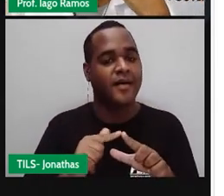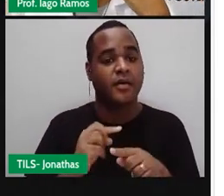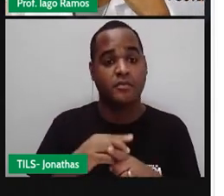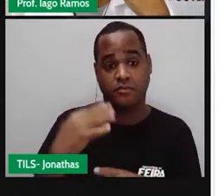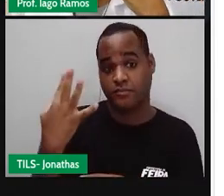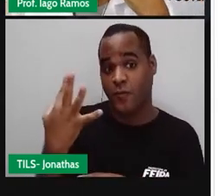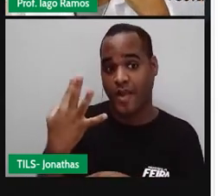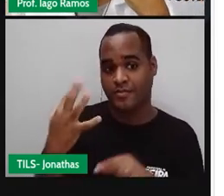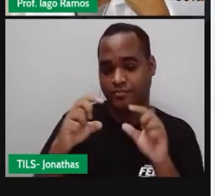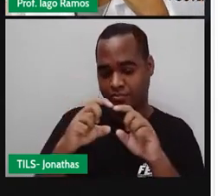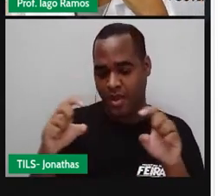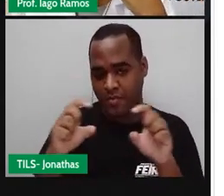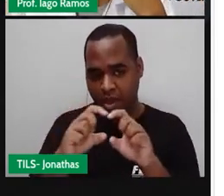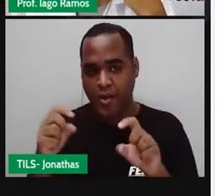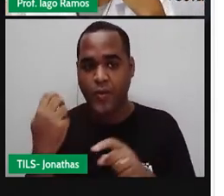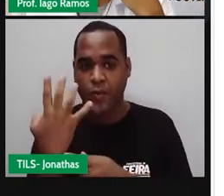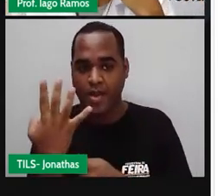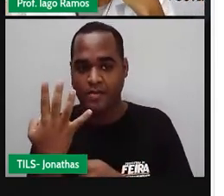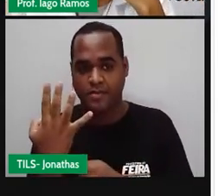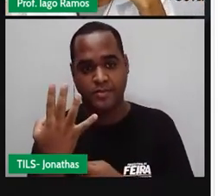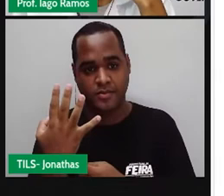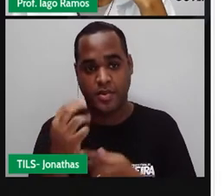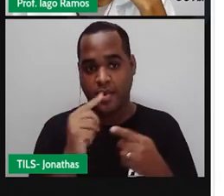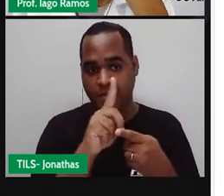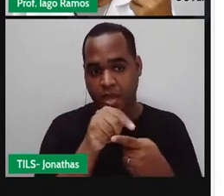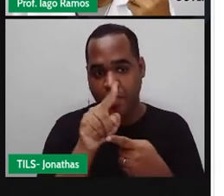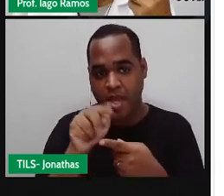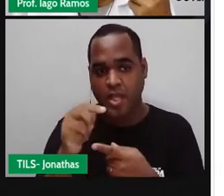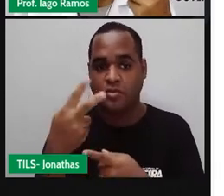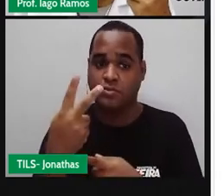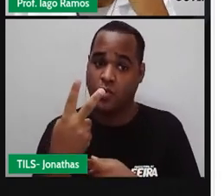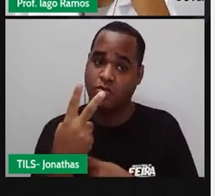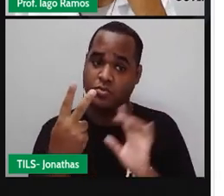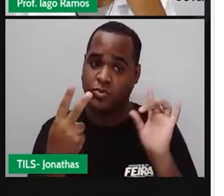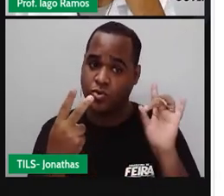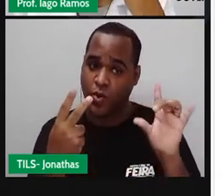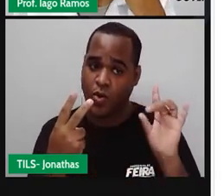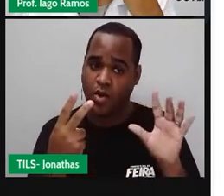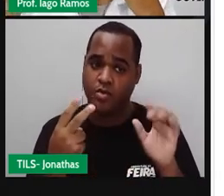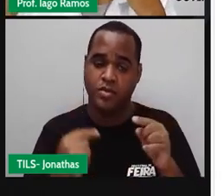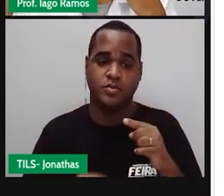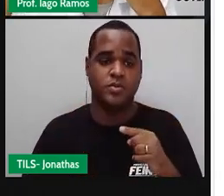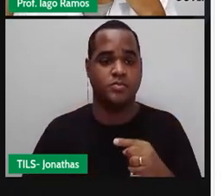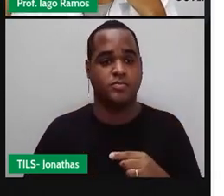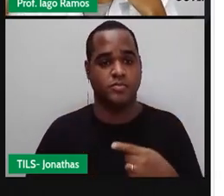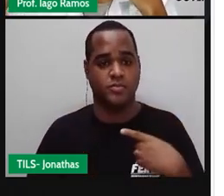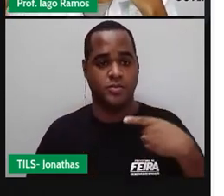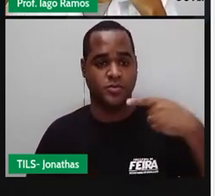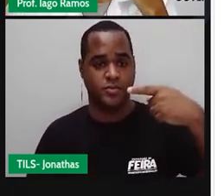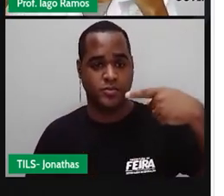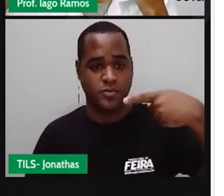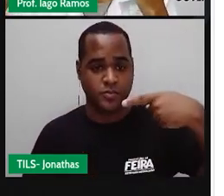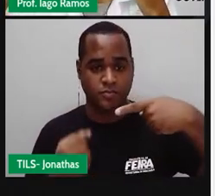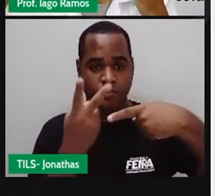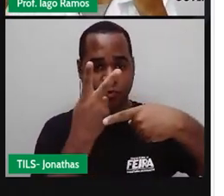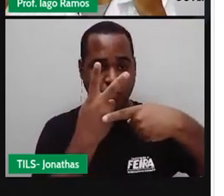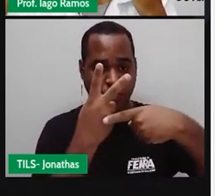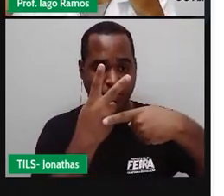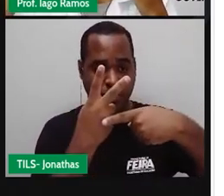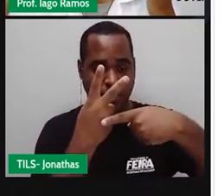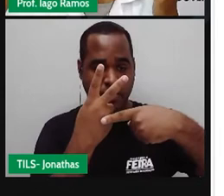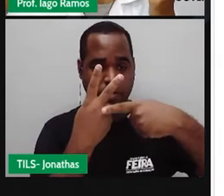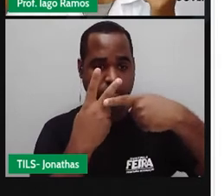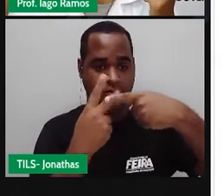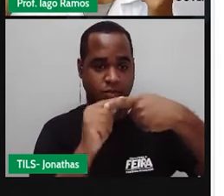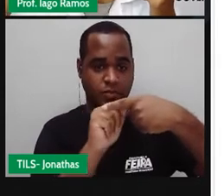4 pedaços e desses quatro a gente tá pintando dois a fração é assim ó o senhor escreve o número 2 em cima